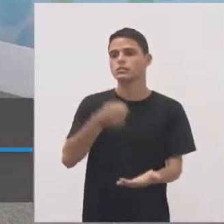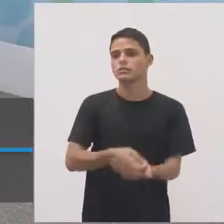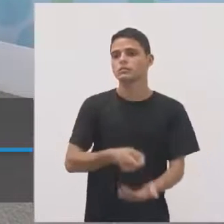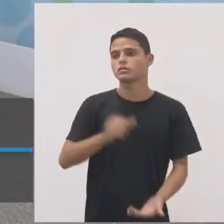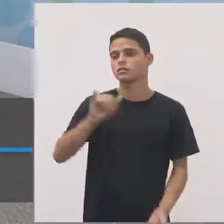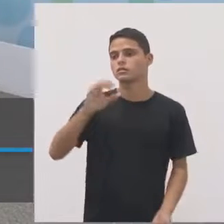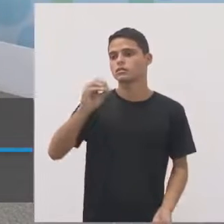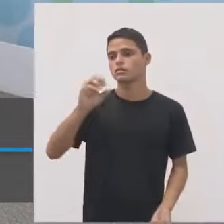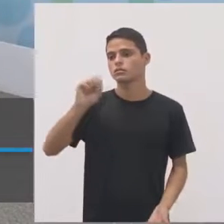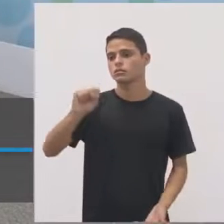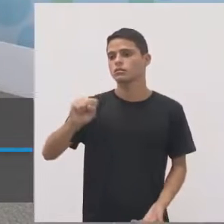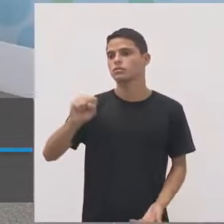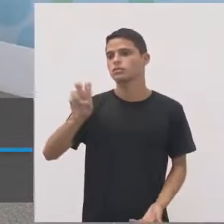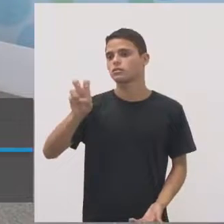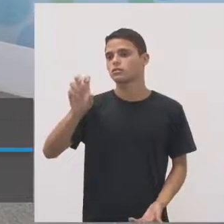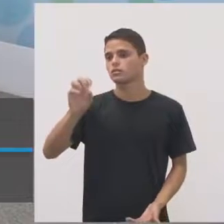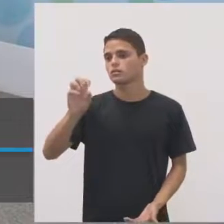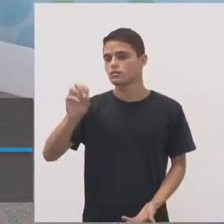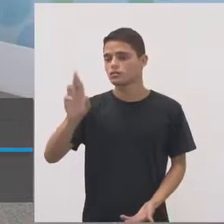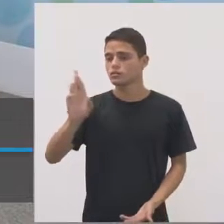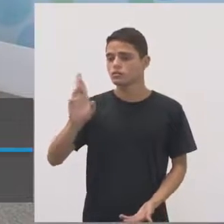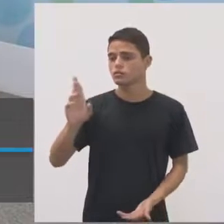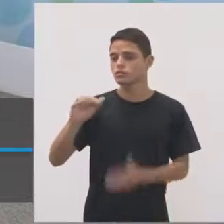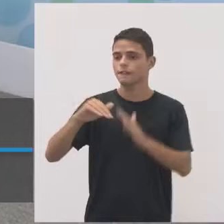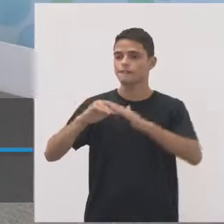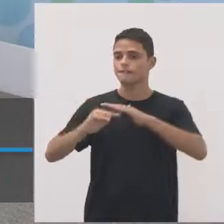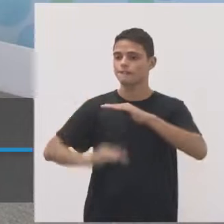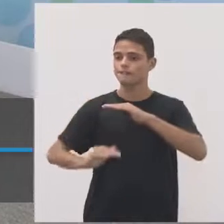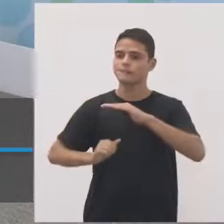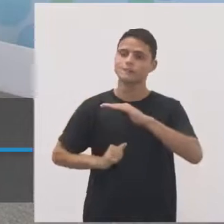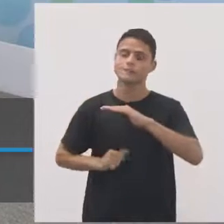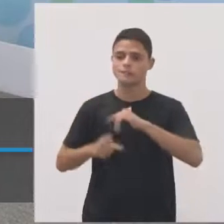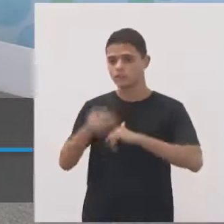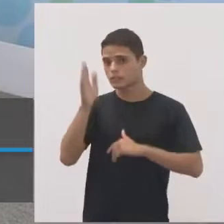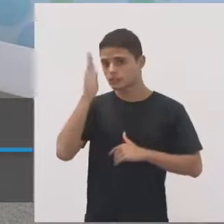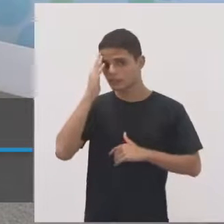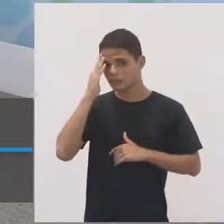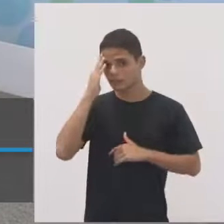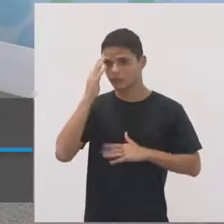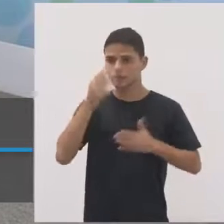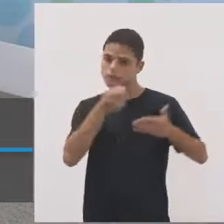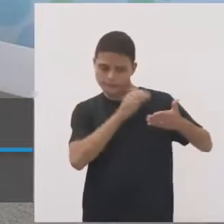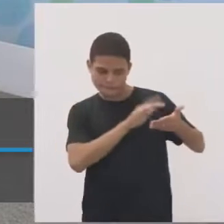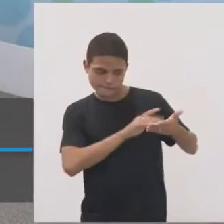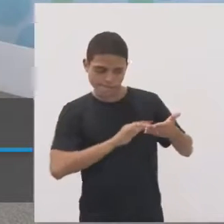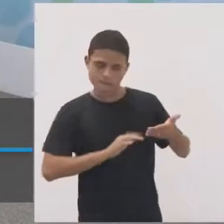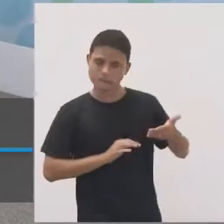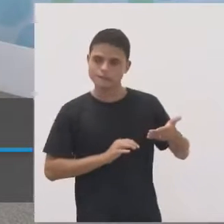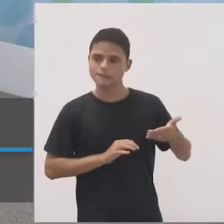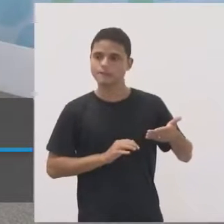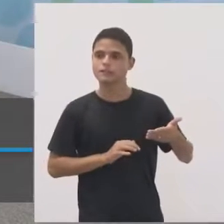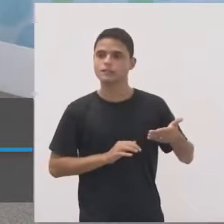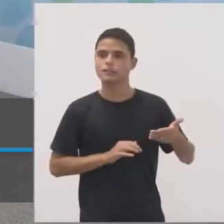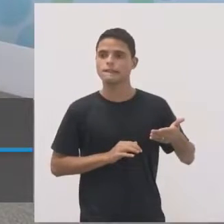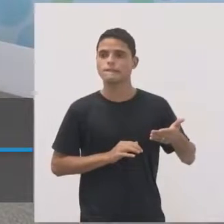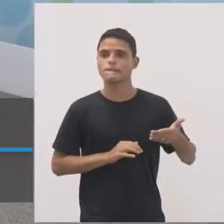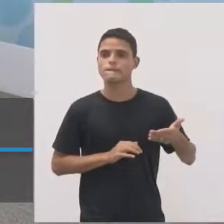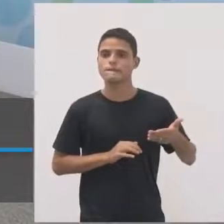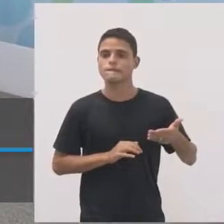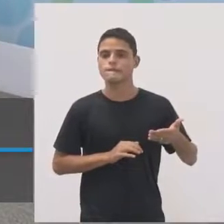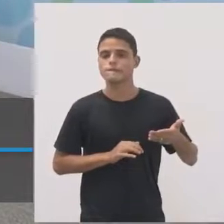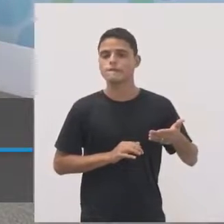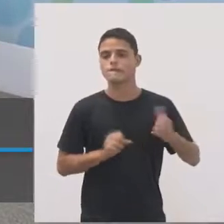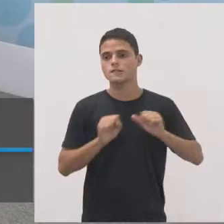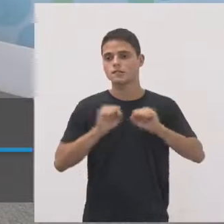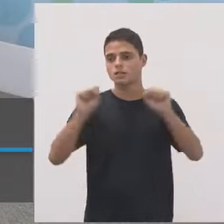pode ser, porque tá R$500 mais barato. Aí eu falo, tá, mas você sabe mexer no Linux? Que era o que eu tava falando. O Linux é um